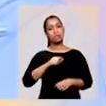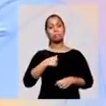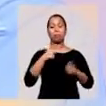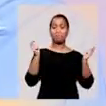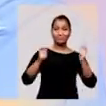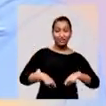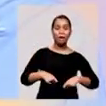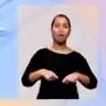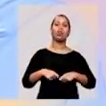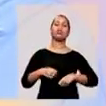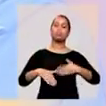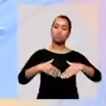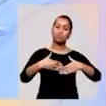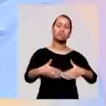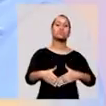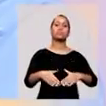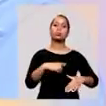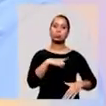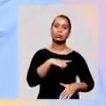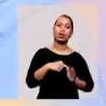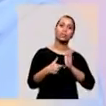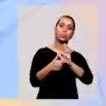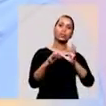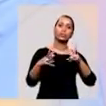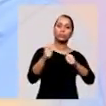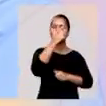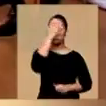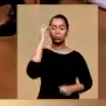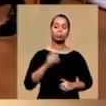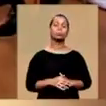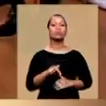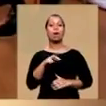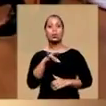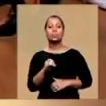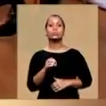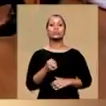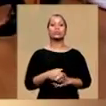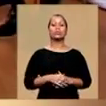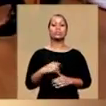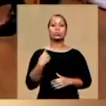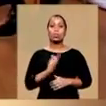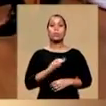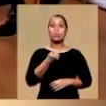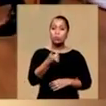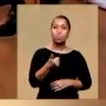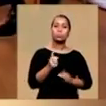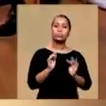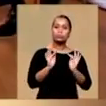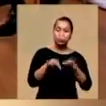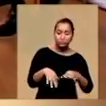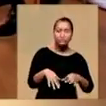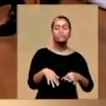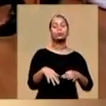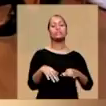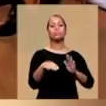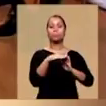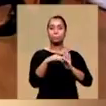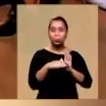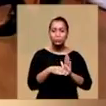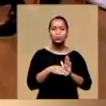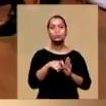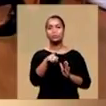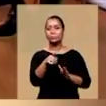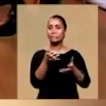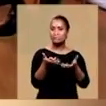que eu possa dar andamento e estar à frente das outras pessoas. Ô Marcos, a gente já está partindo para a parte final do nosso